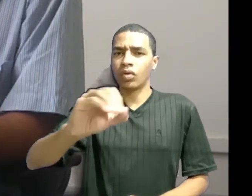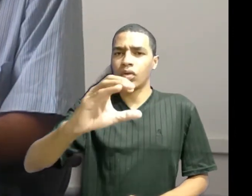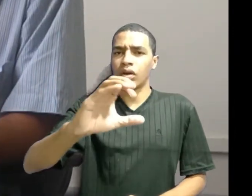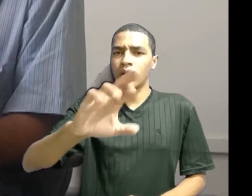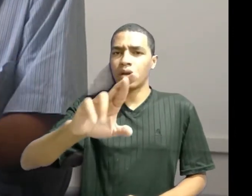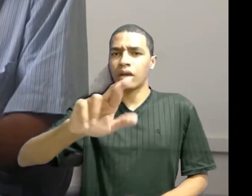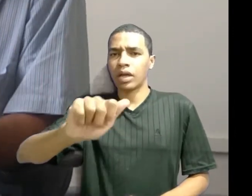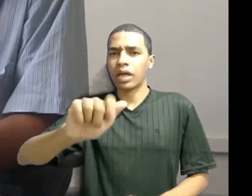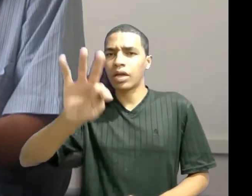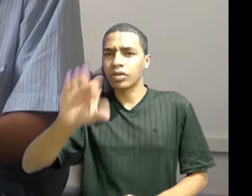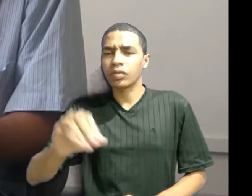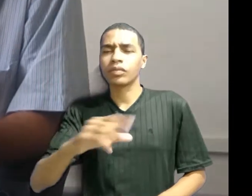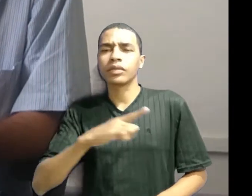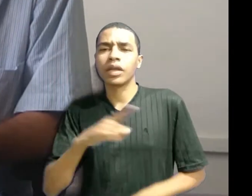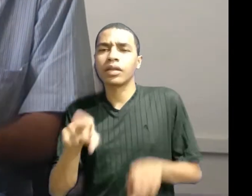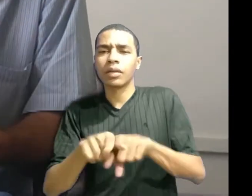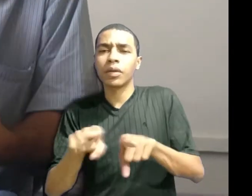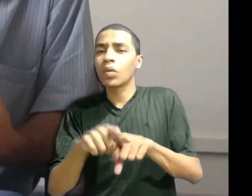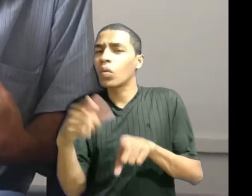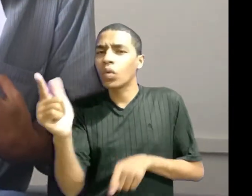Existe muito nepotismo, né?